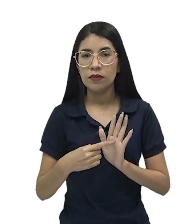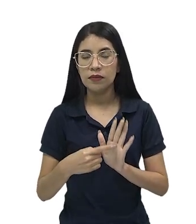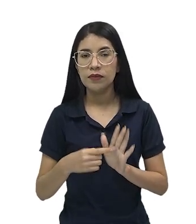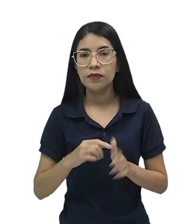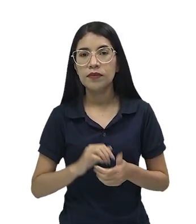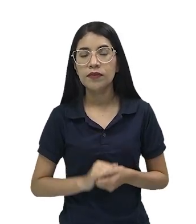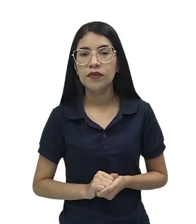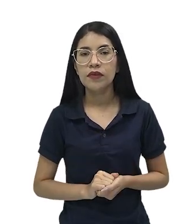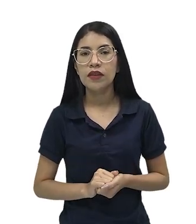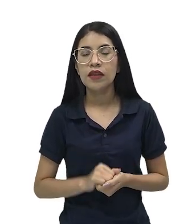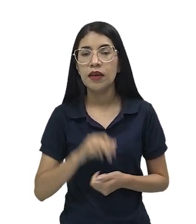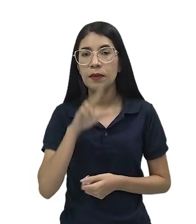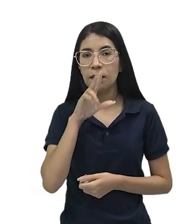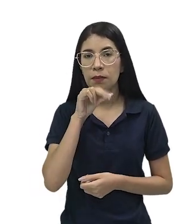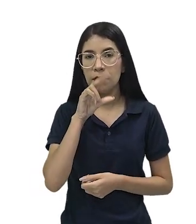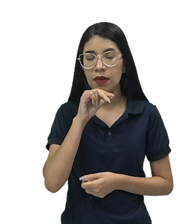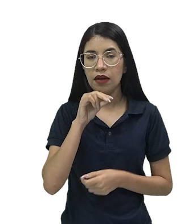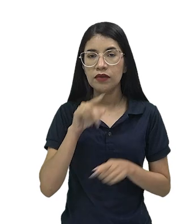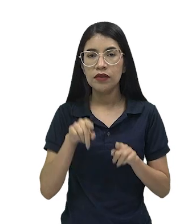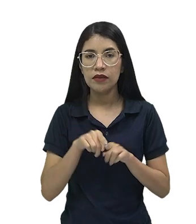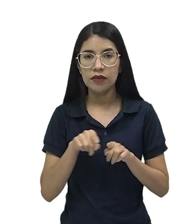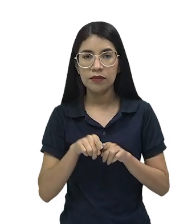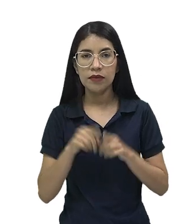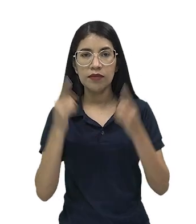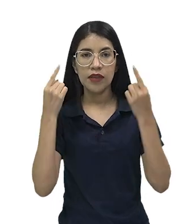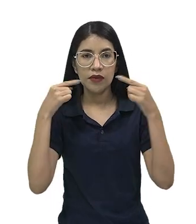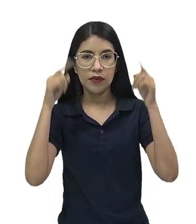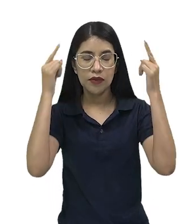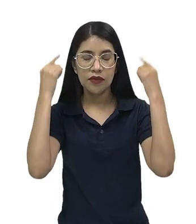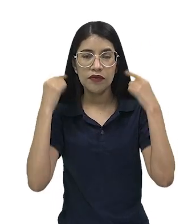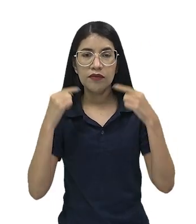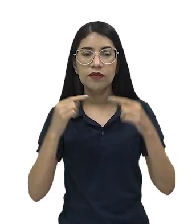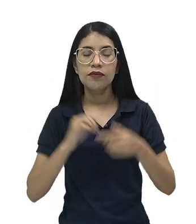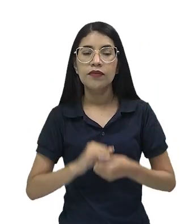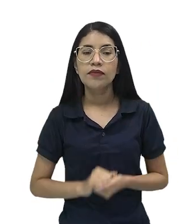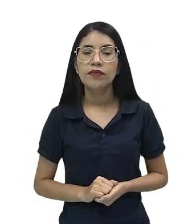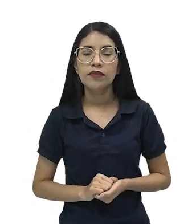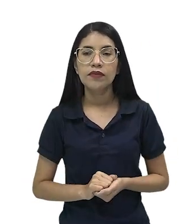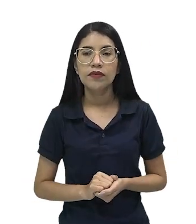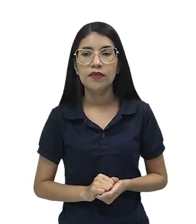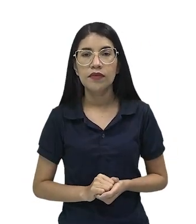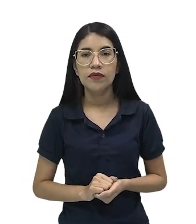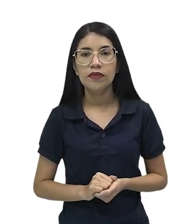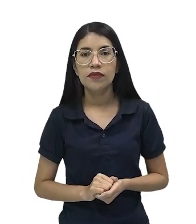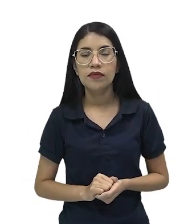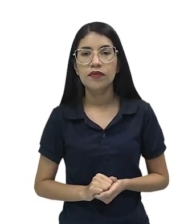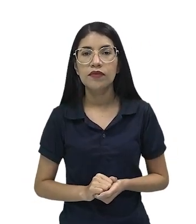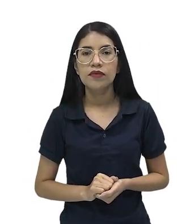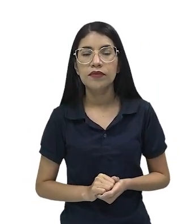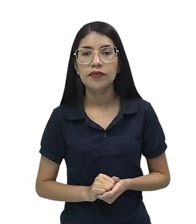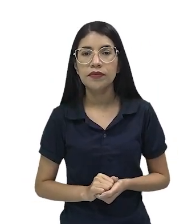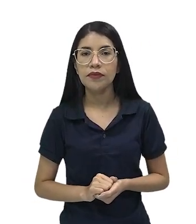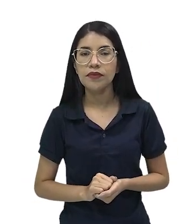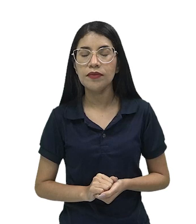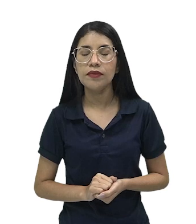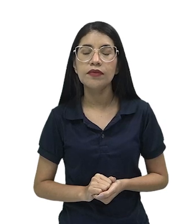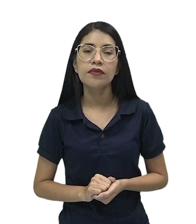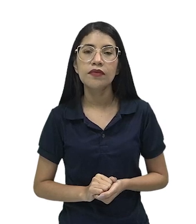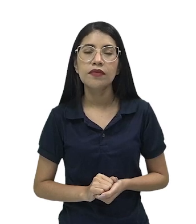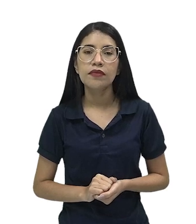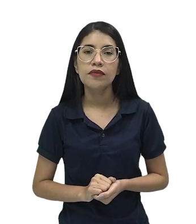os patos, certo? Beleza? Ó. Então,